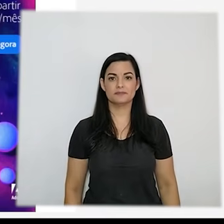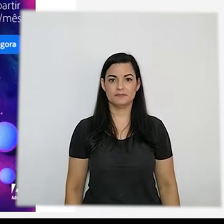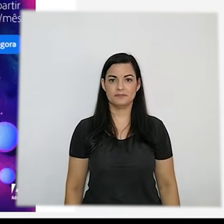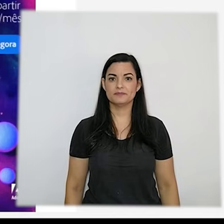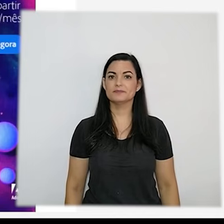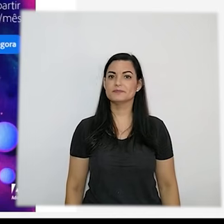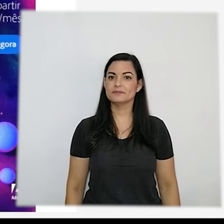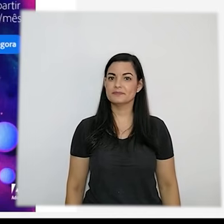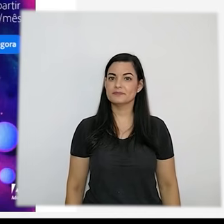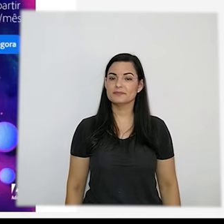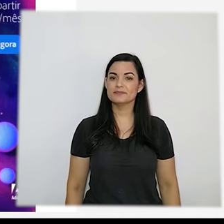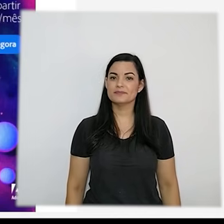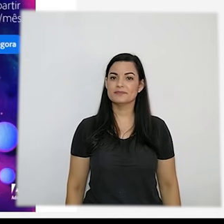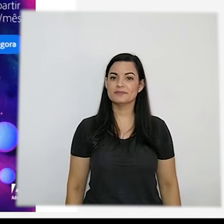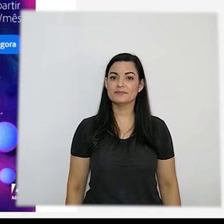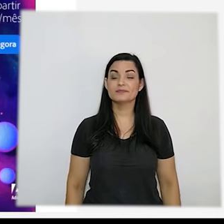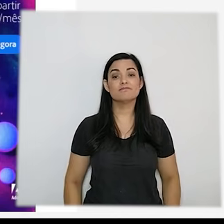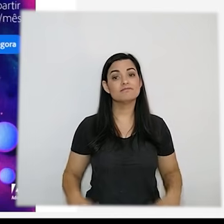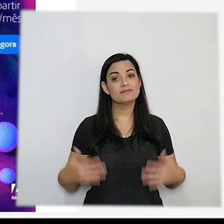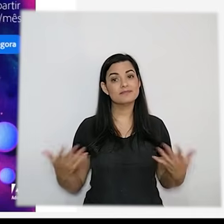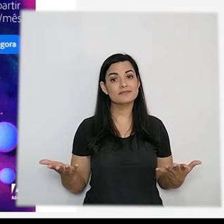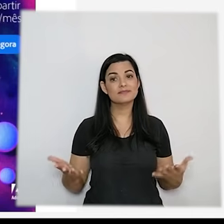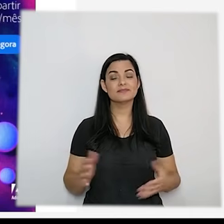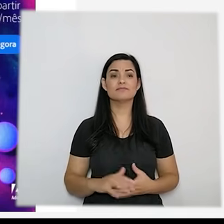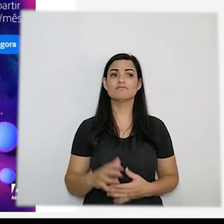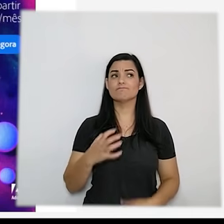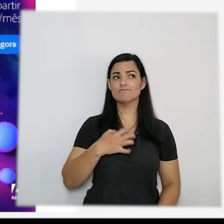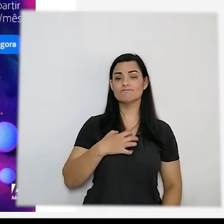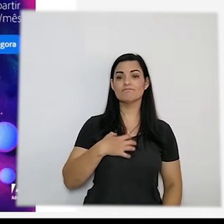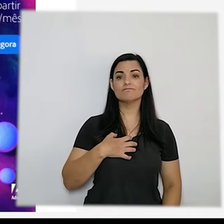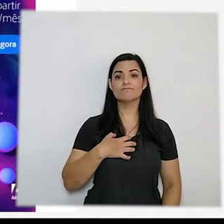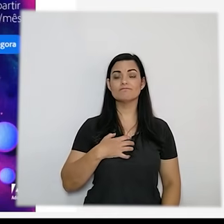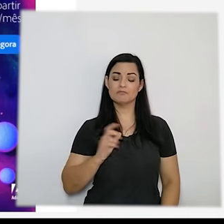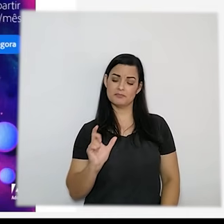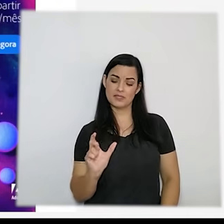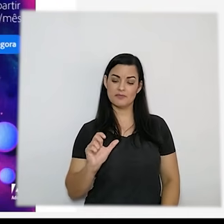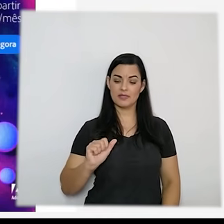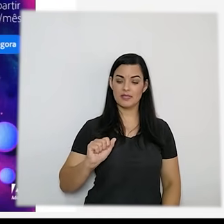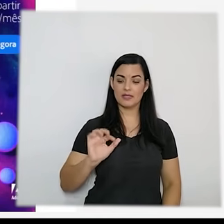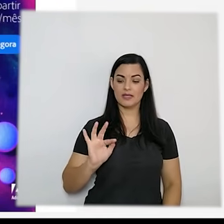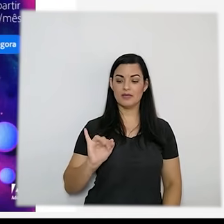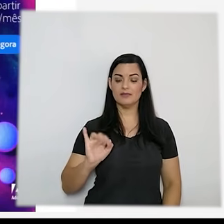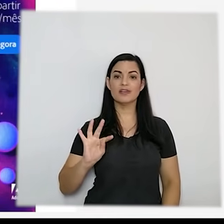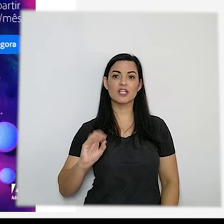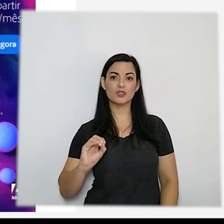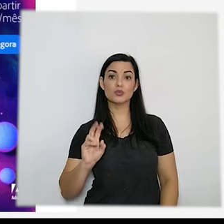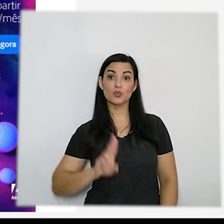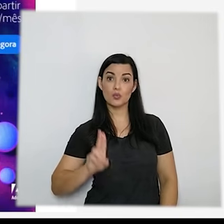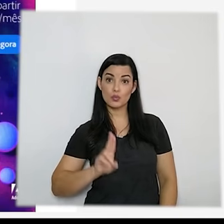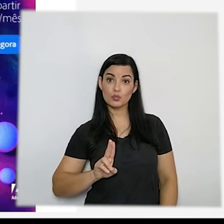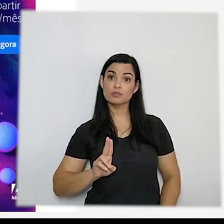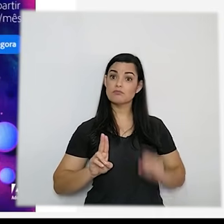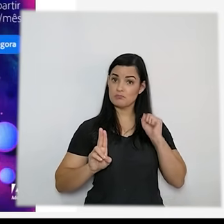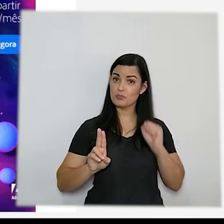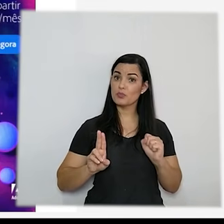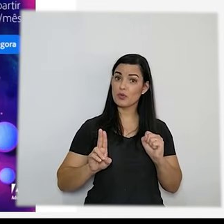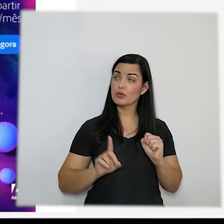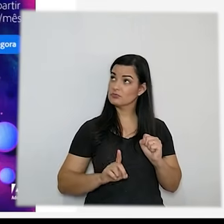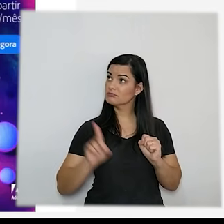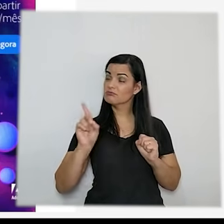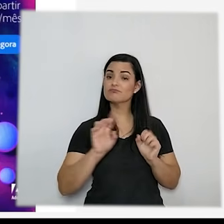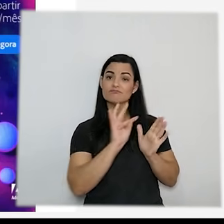ele estava mesmo. Então, acho que aflito pode ser usado lá no